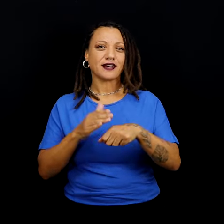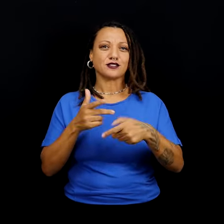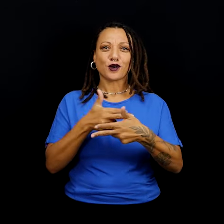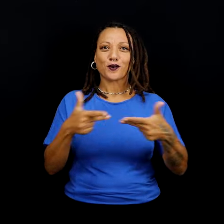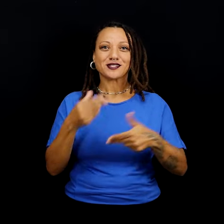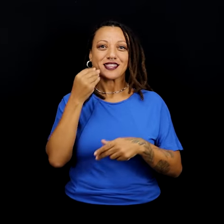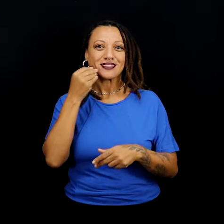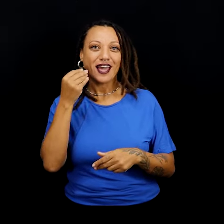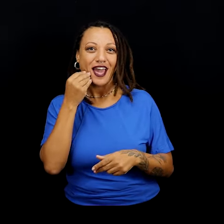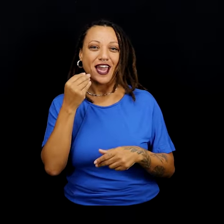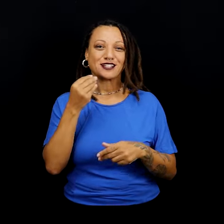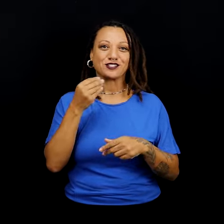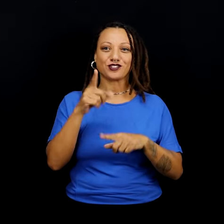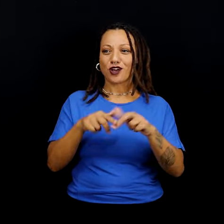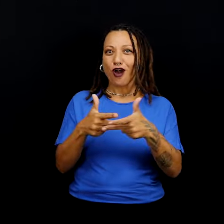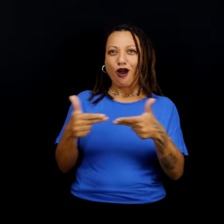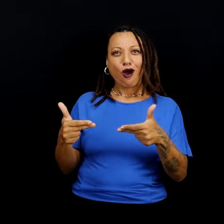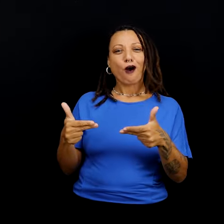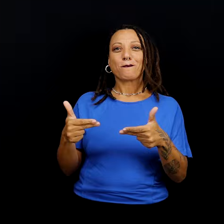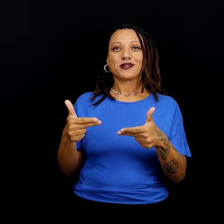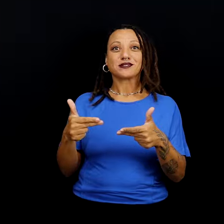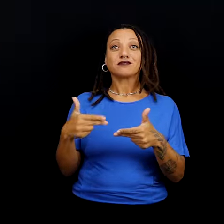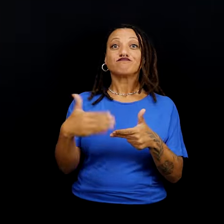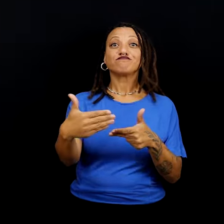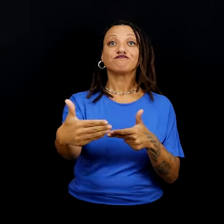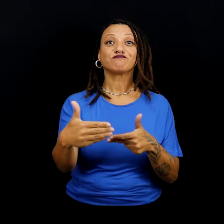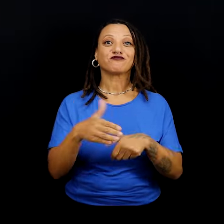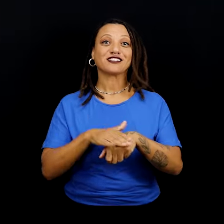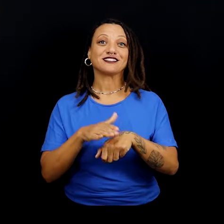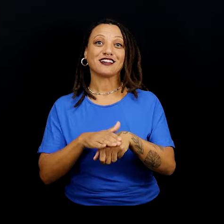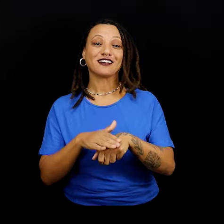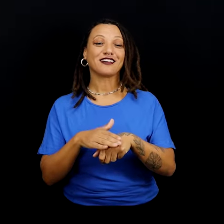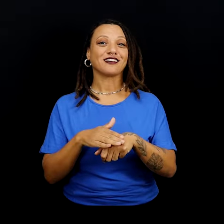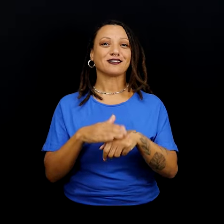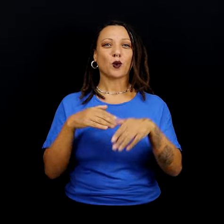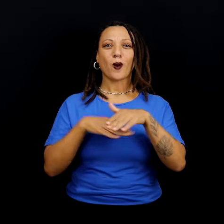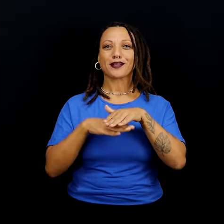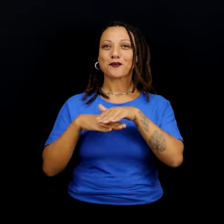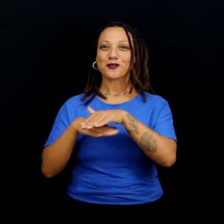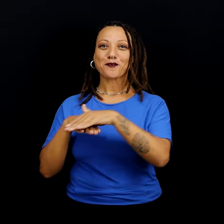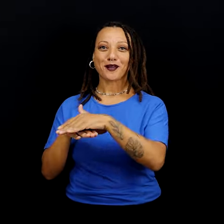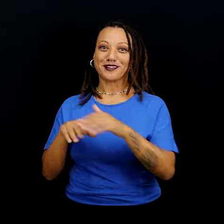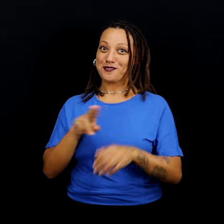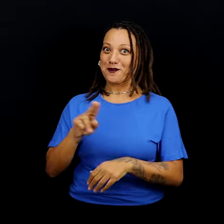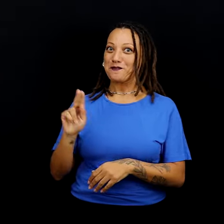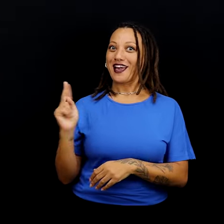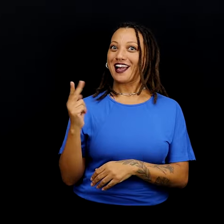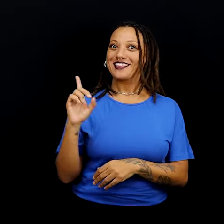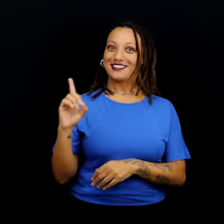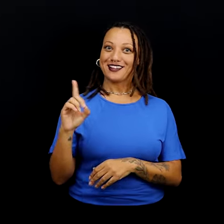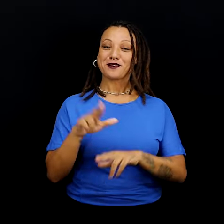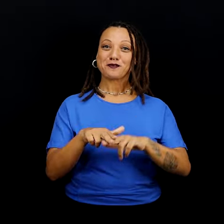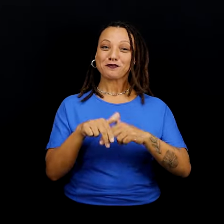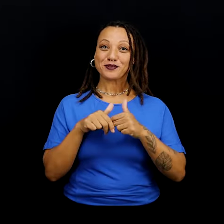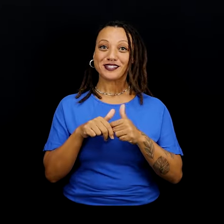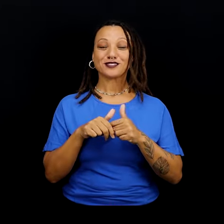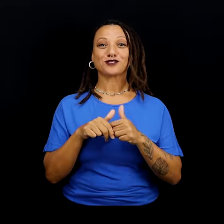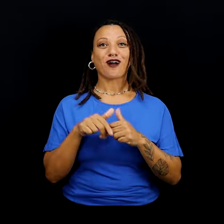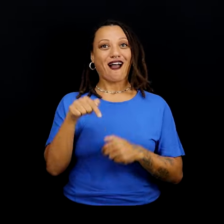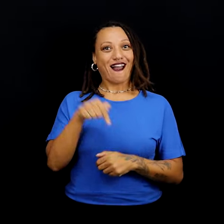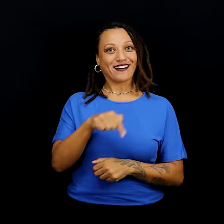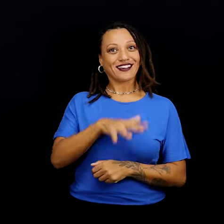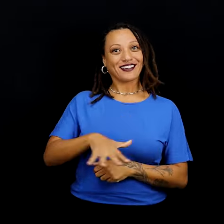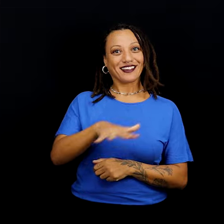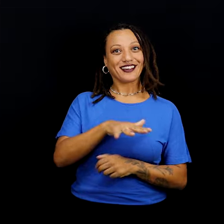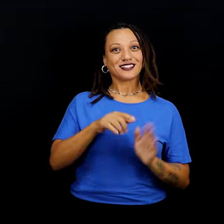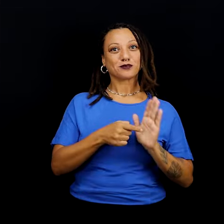as tentativas, as coisas, obras a serem feitas e tal, e que ele chama de HD. Então,